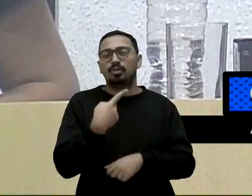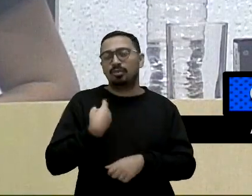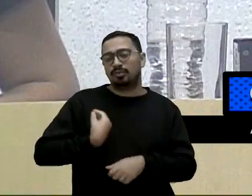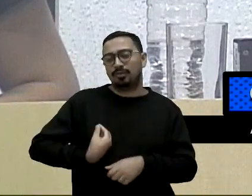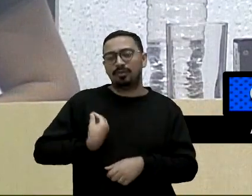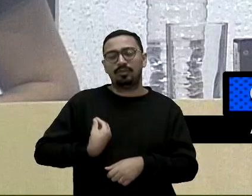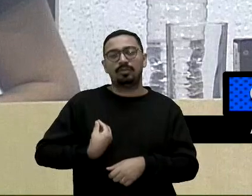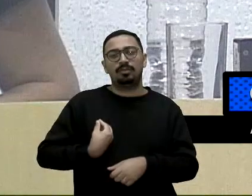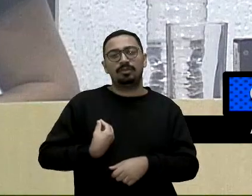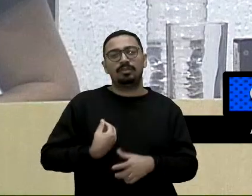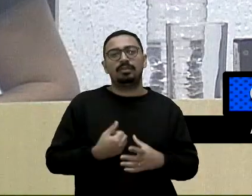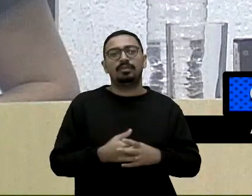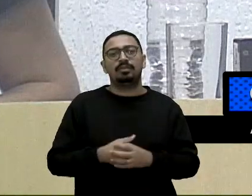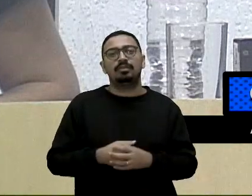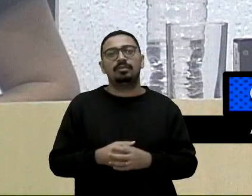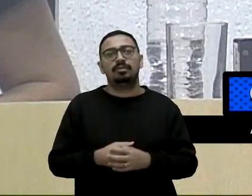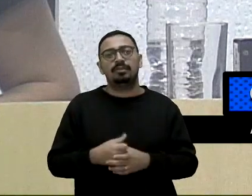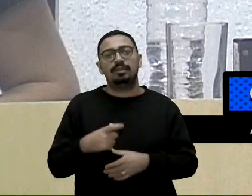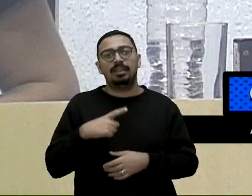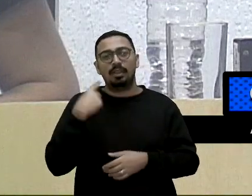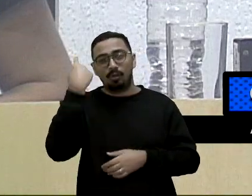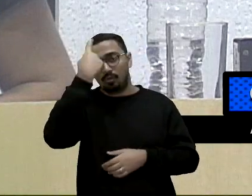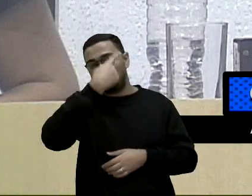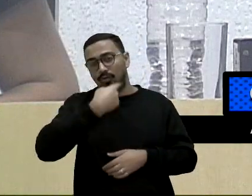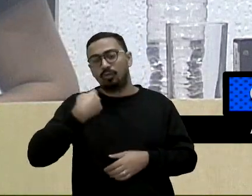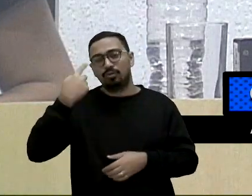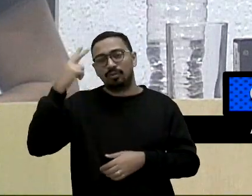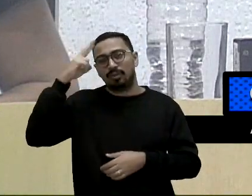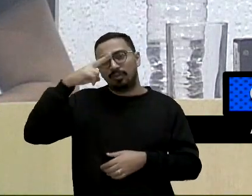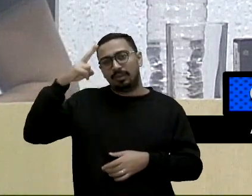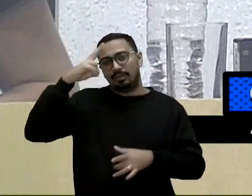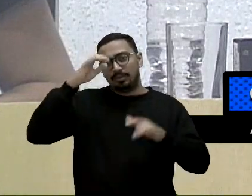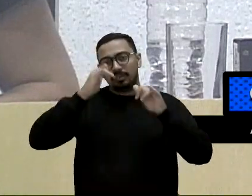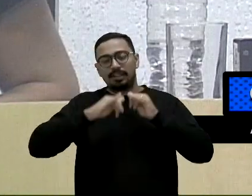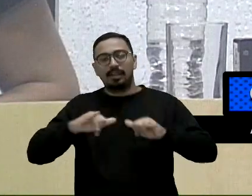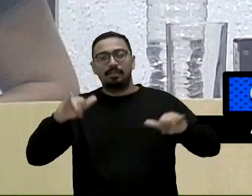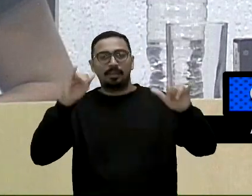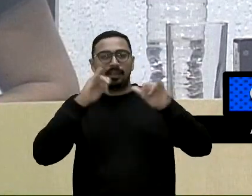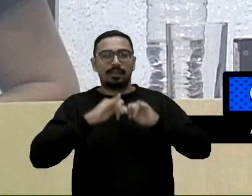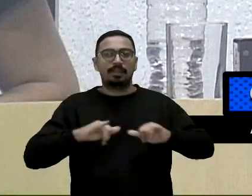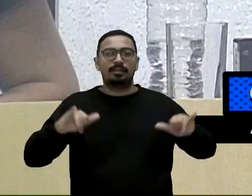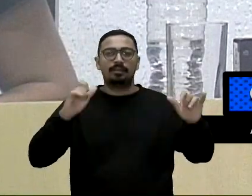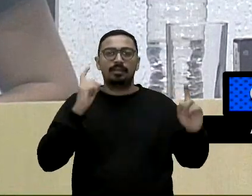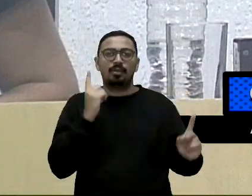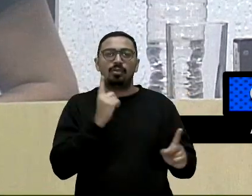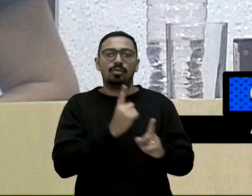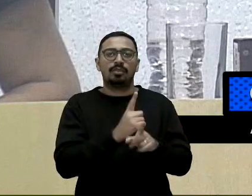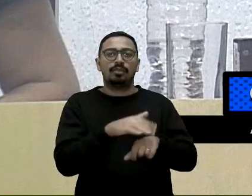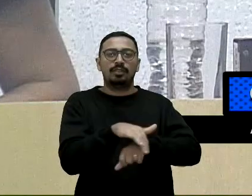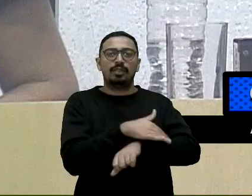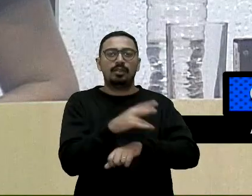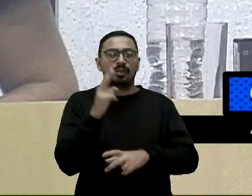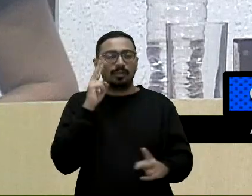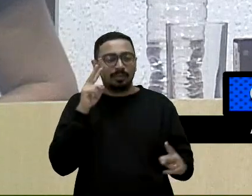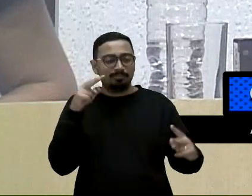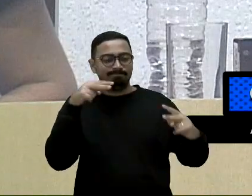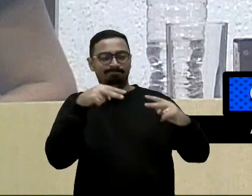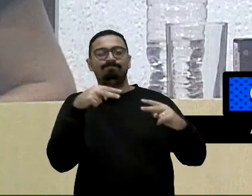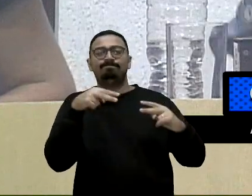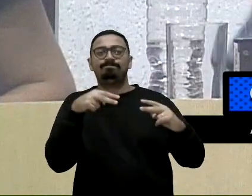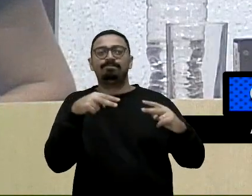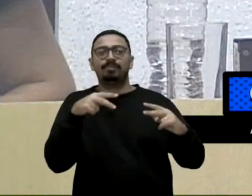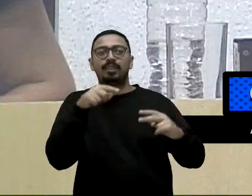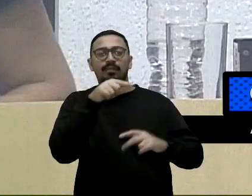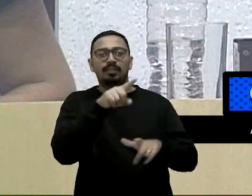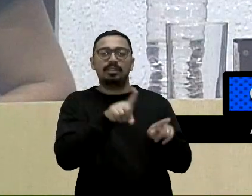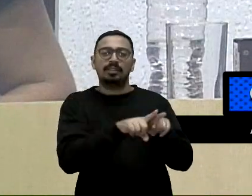muito de determinados rostos, né, que nesse período de campanha me encontravam na rua, me olhavam nos olhos. Você é um desses